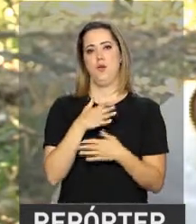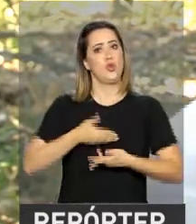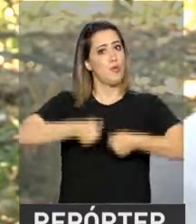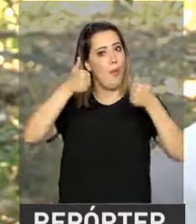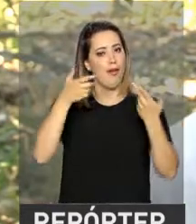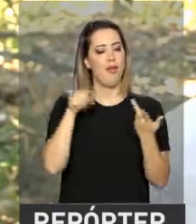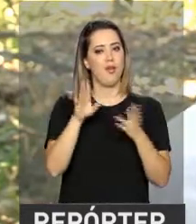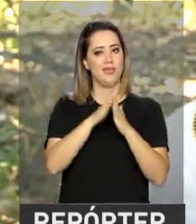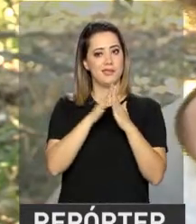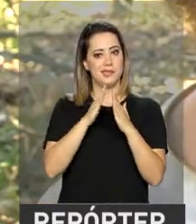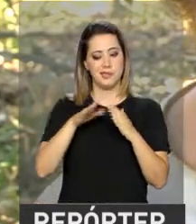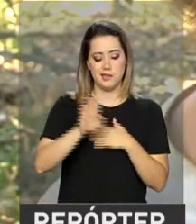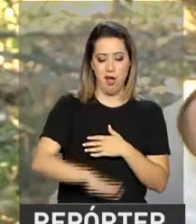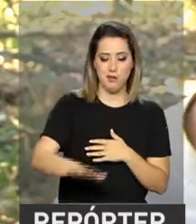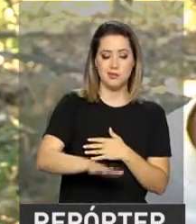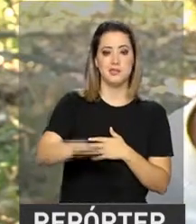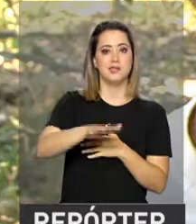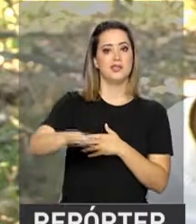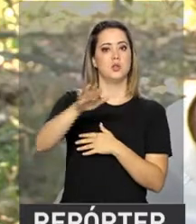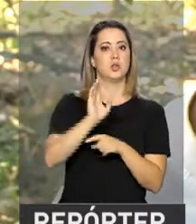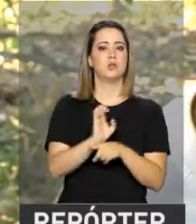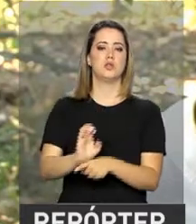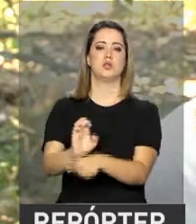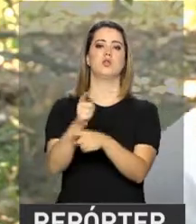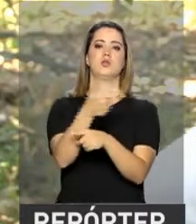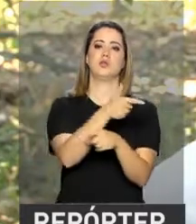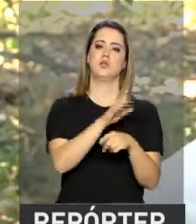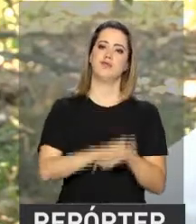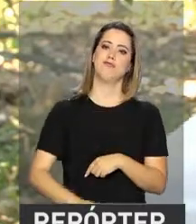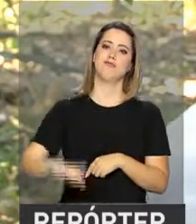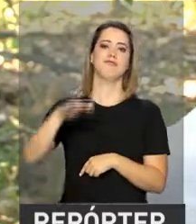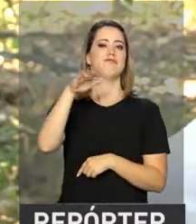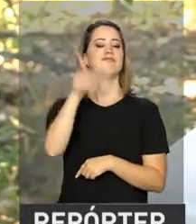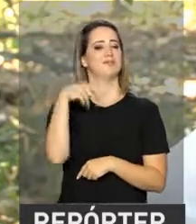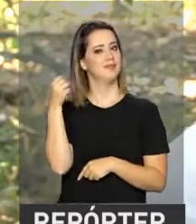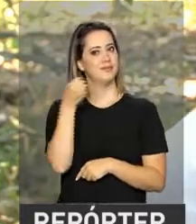essa criança não só da minha comunidade como do estado e outras crianças